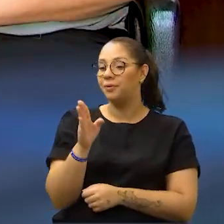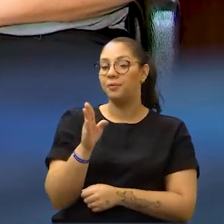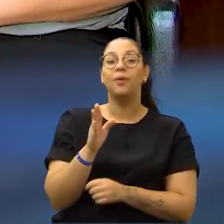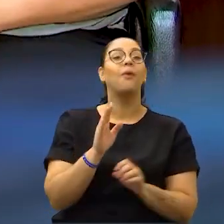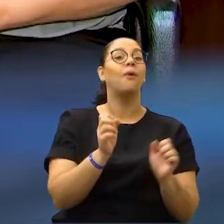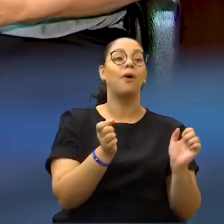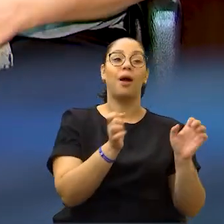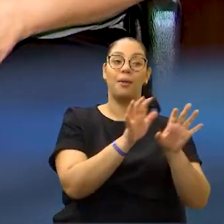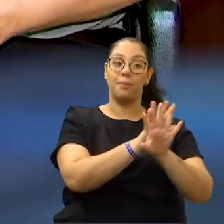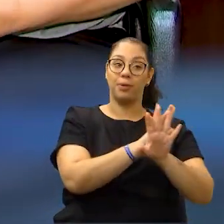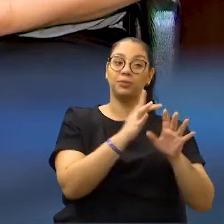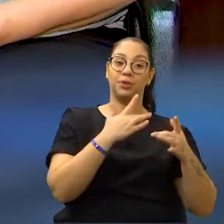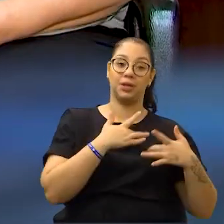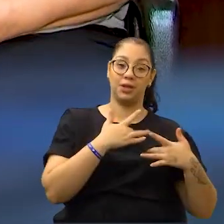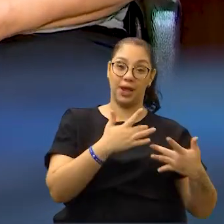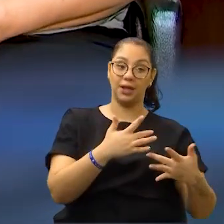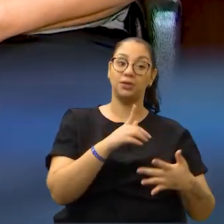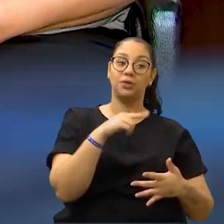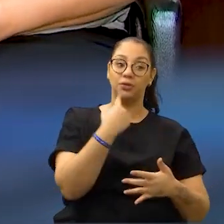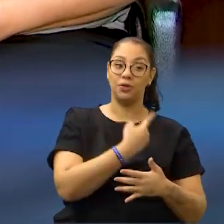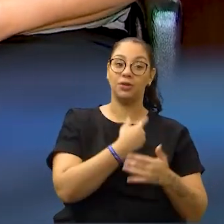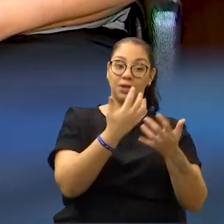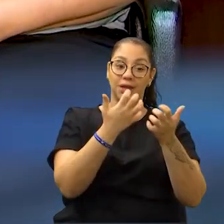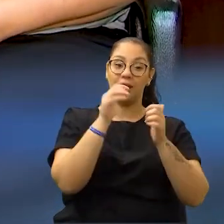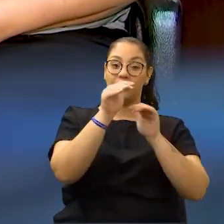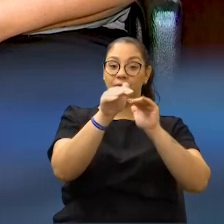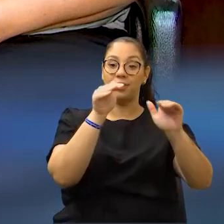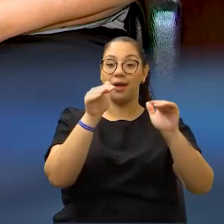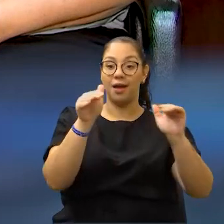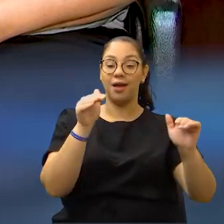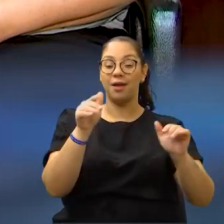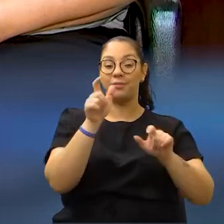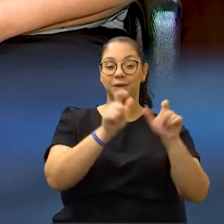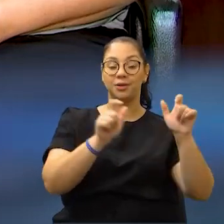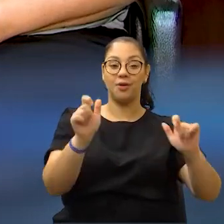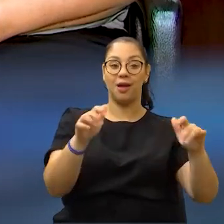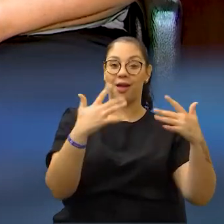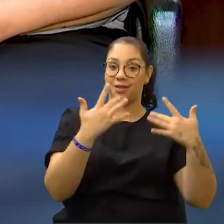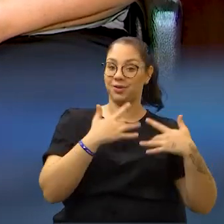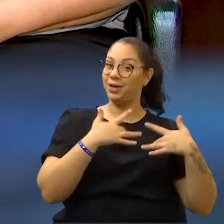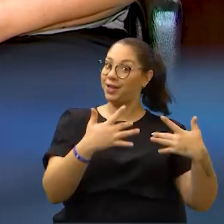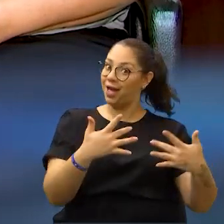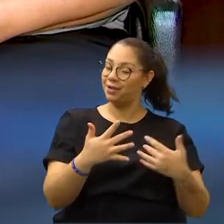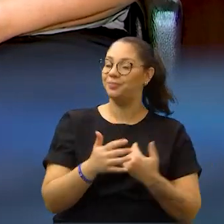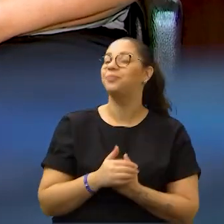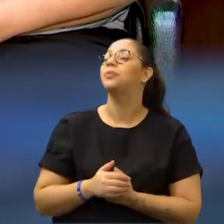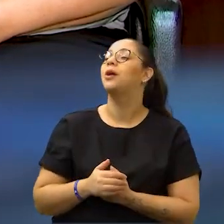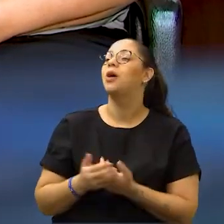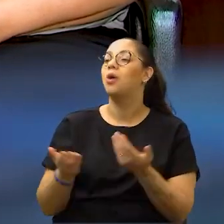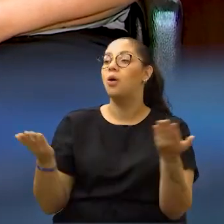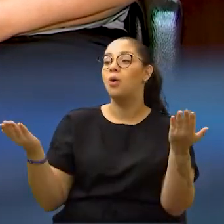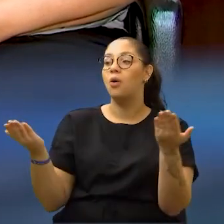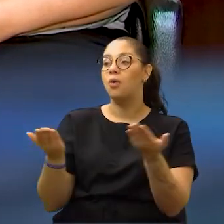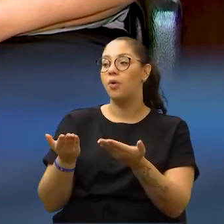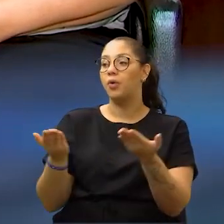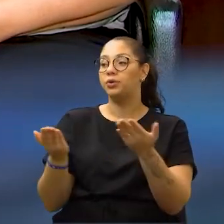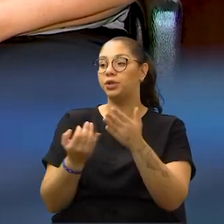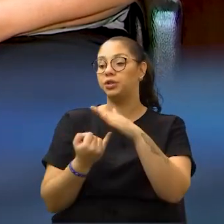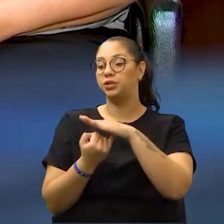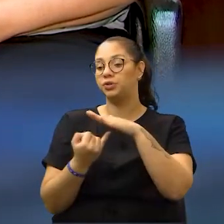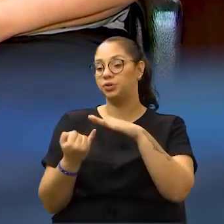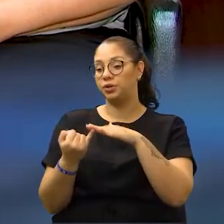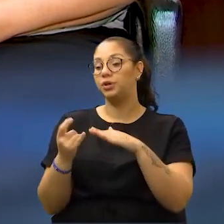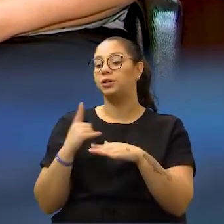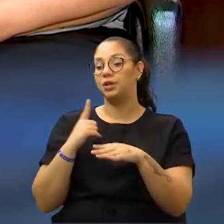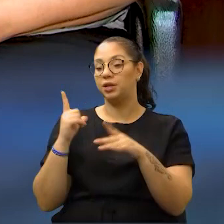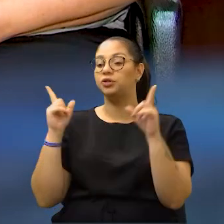Solidárias está aqui, que a gente quer solidarizar as pessoas para ajudar as instituições. Olha, a instituição hoje